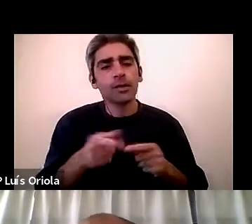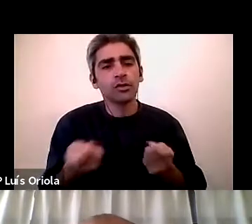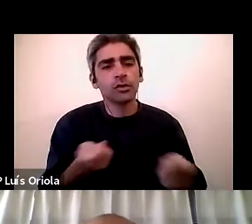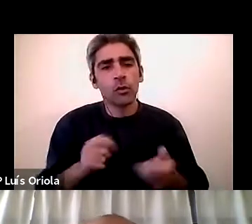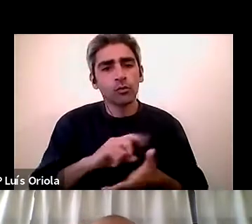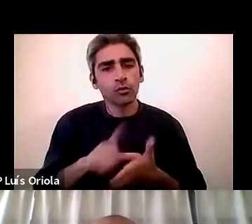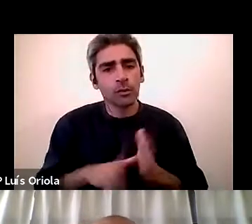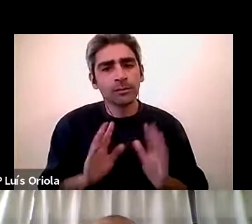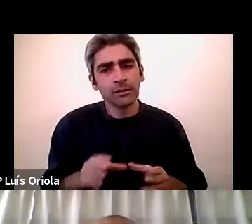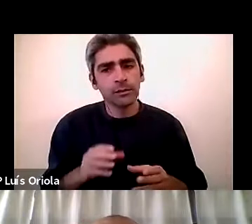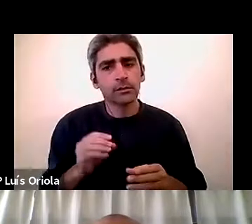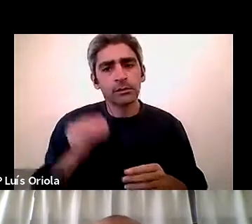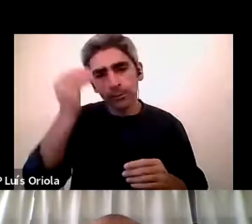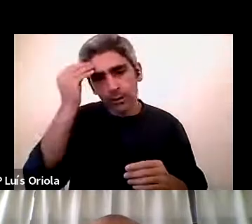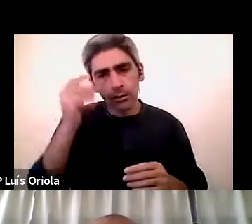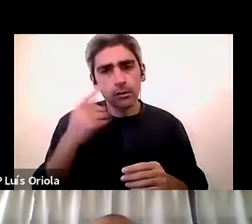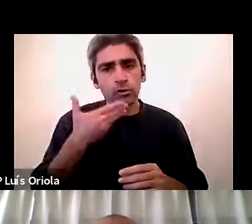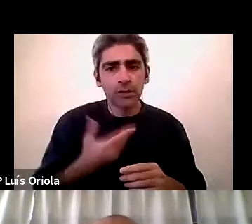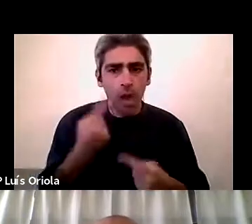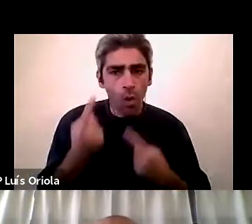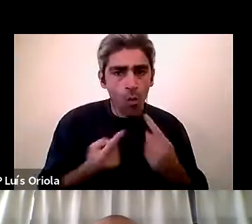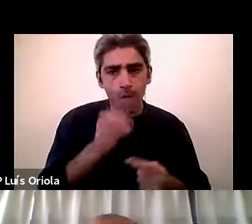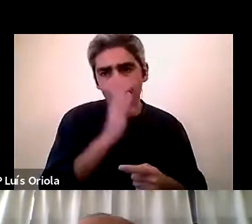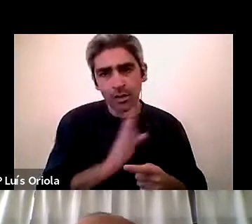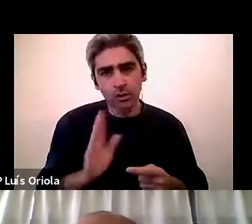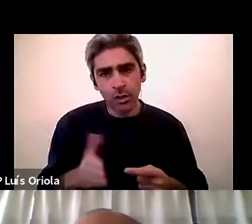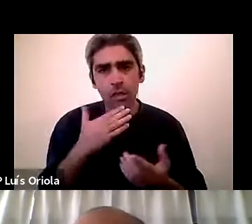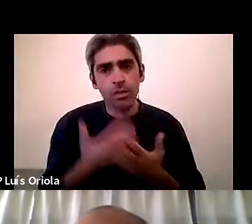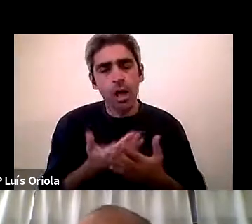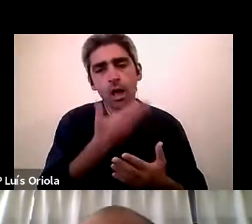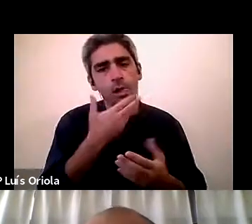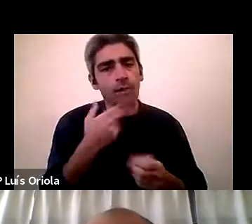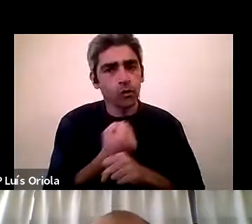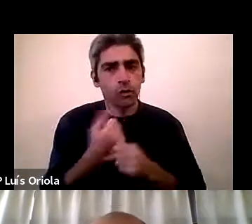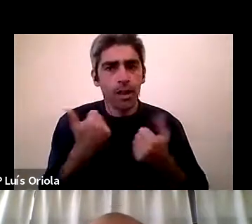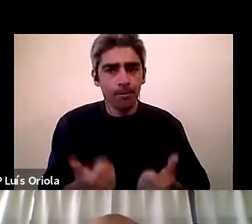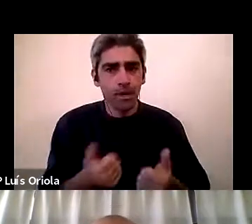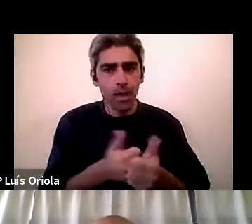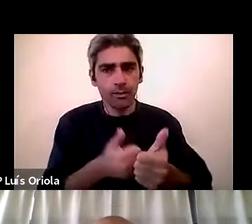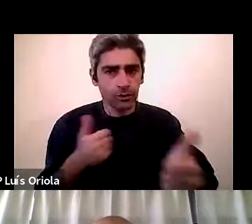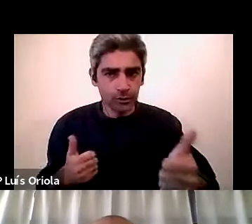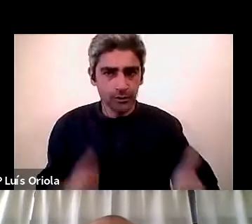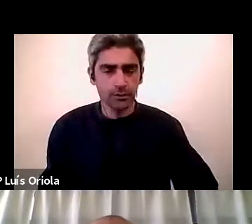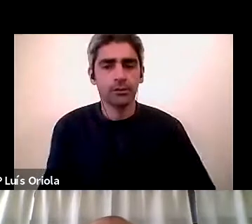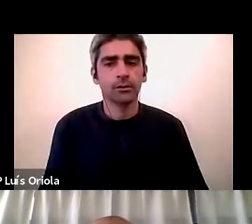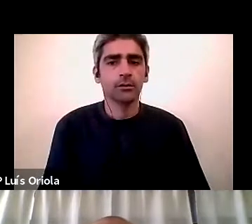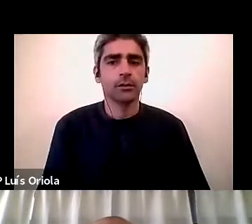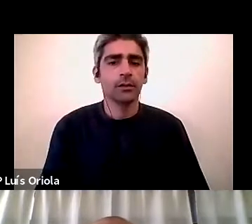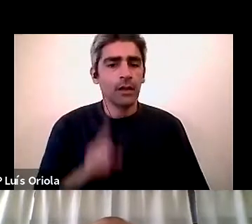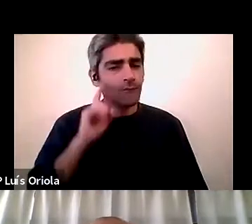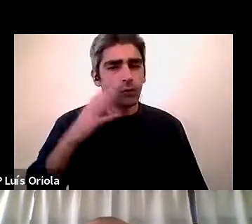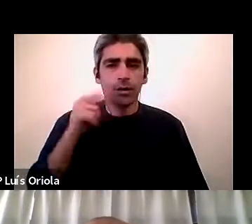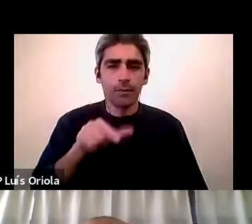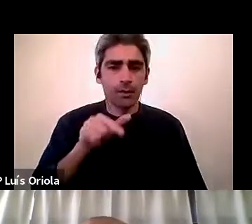ter já algum know-how e alguma prática para que elas funcionem bem à distância. Portanto, aqui é fundamental